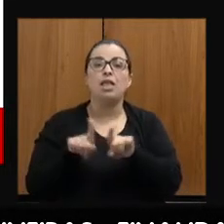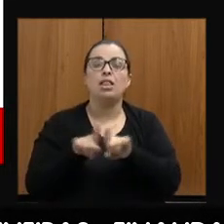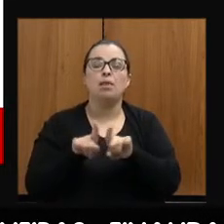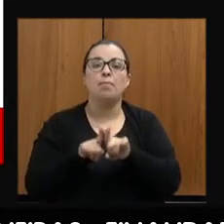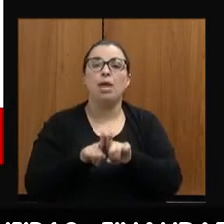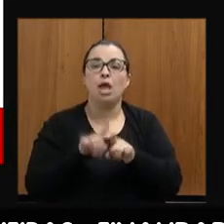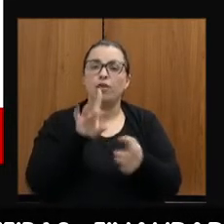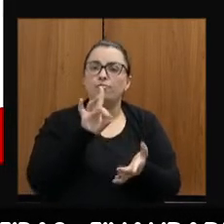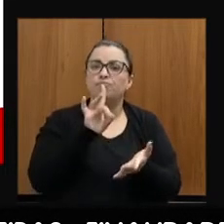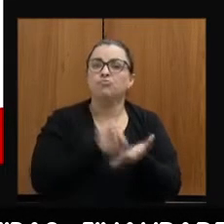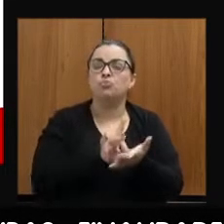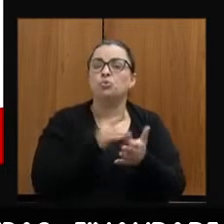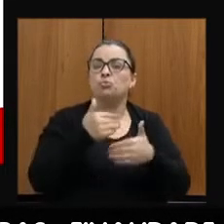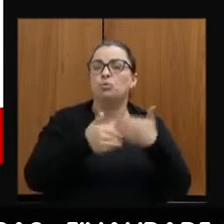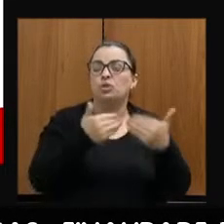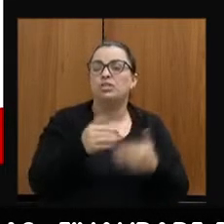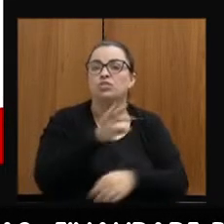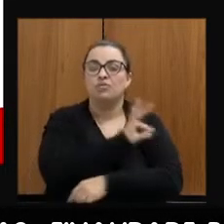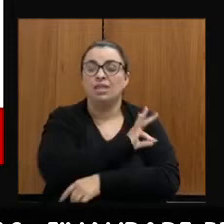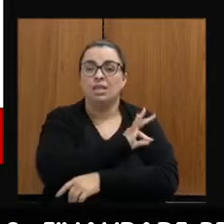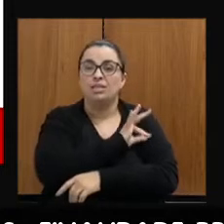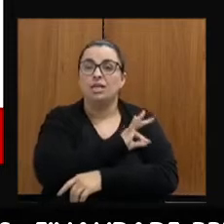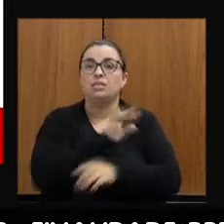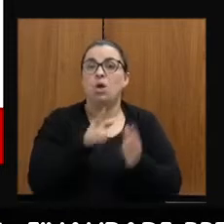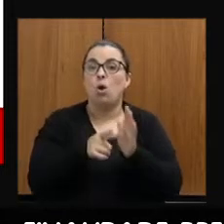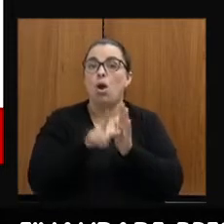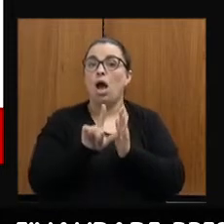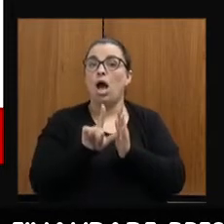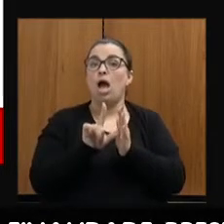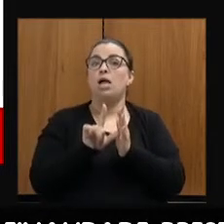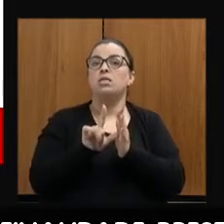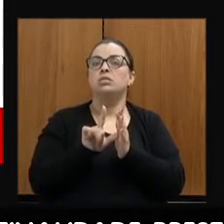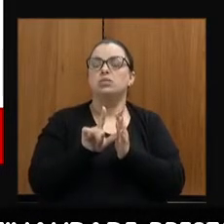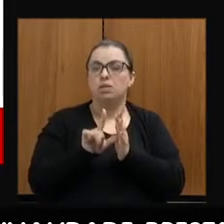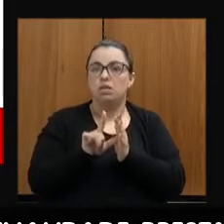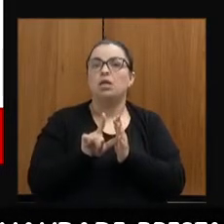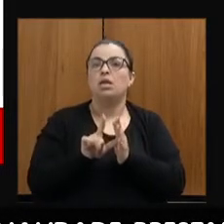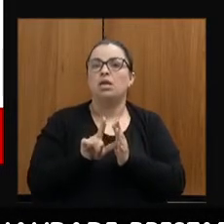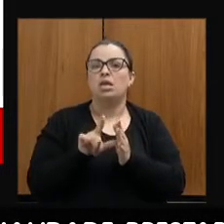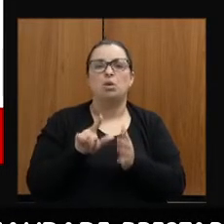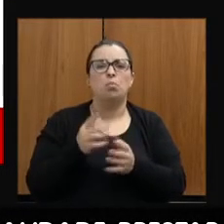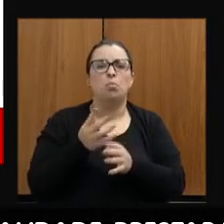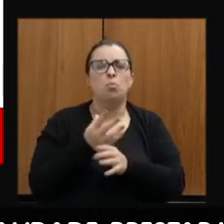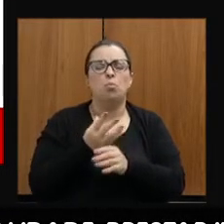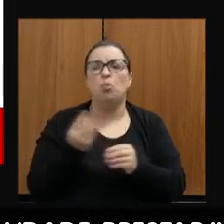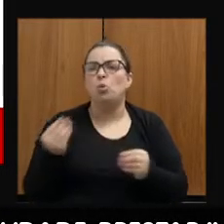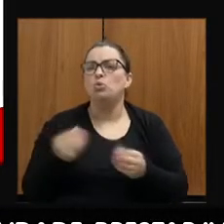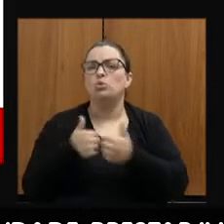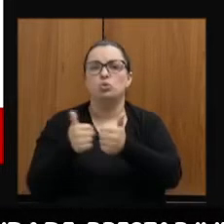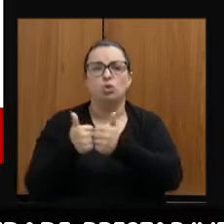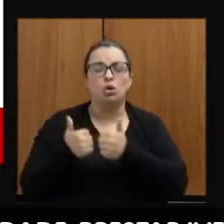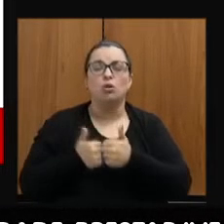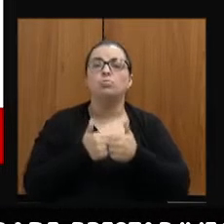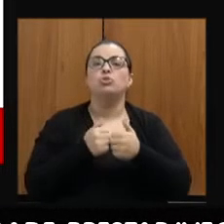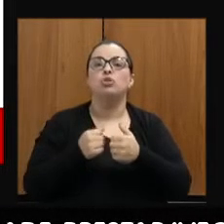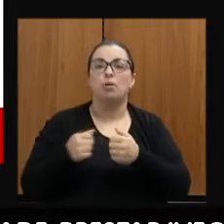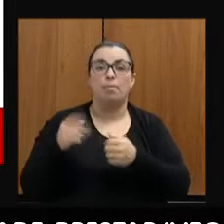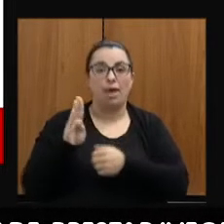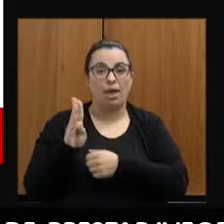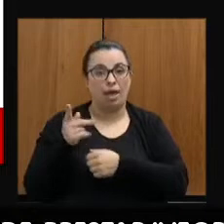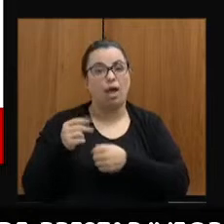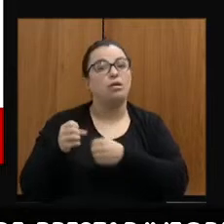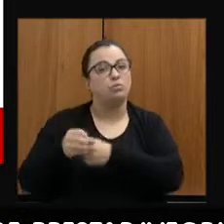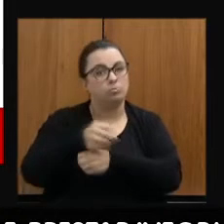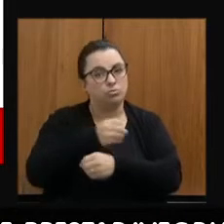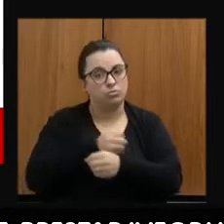processo de fiscalização preventiva em mais de 600 linhas do transporte Metropolitano da região metropolitana convênios